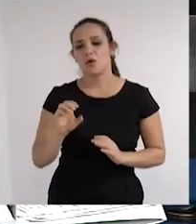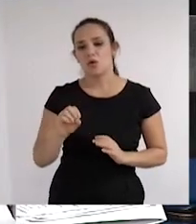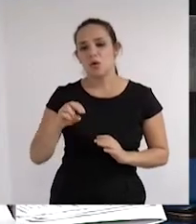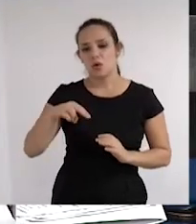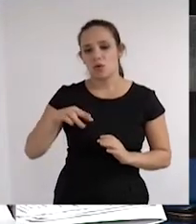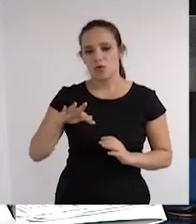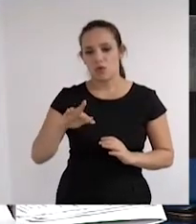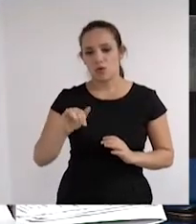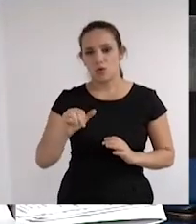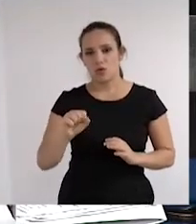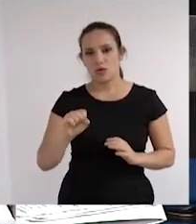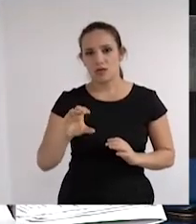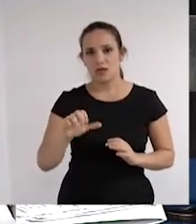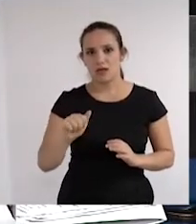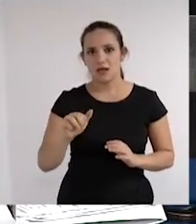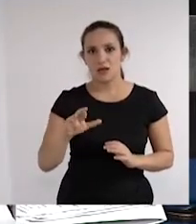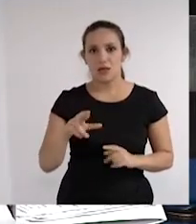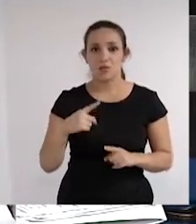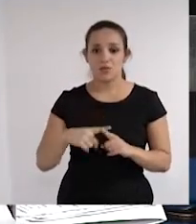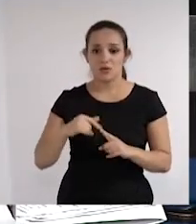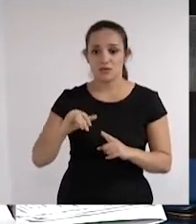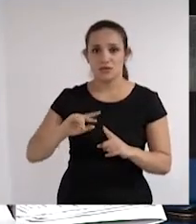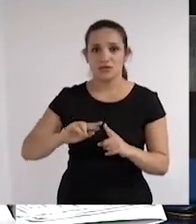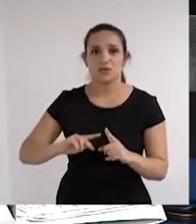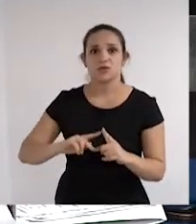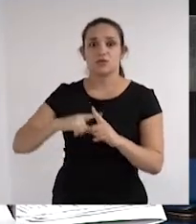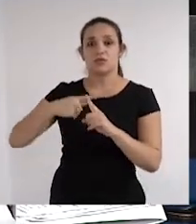pois, somado ao imposto de renda,